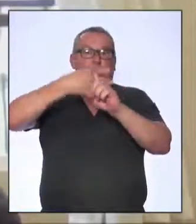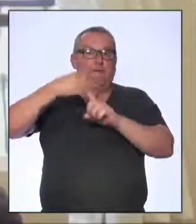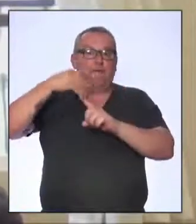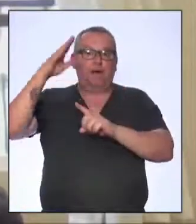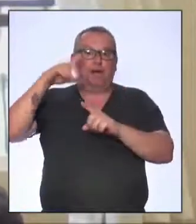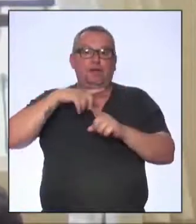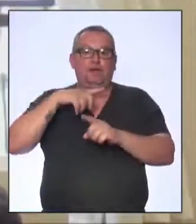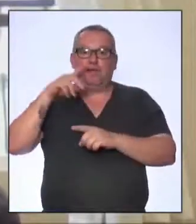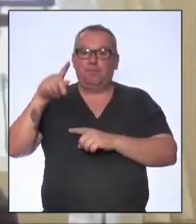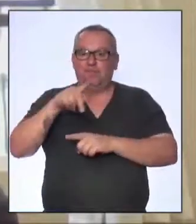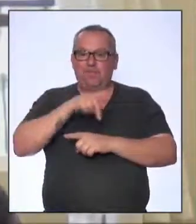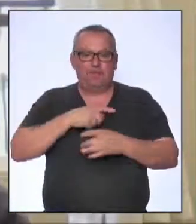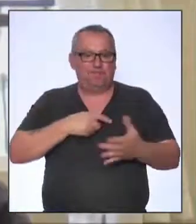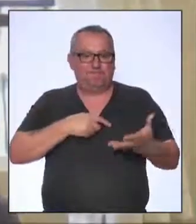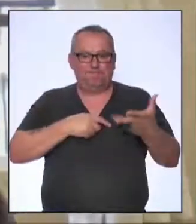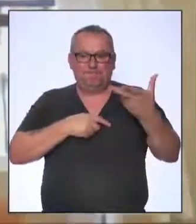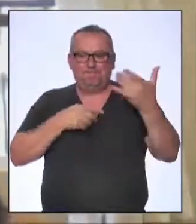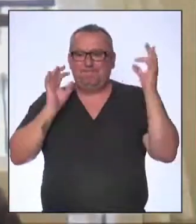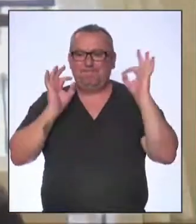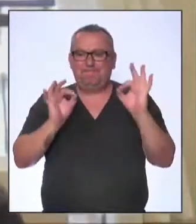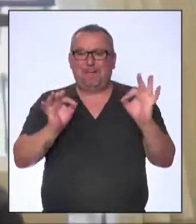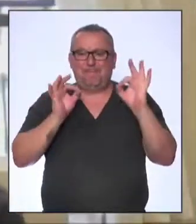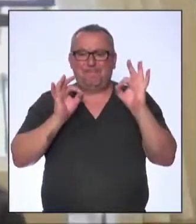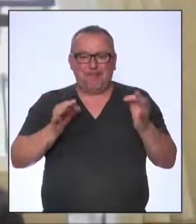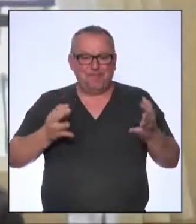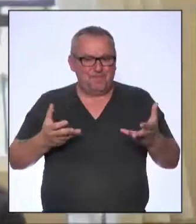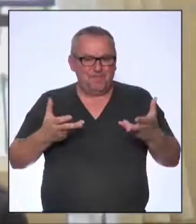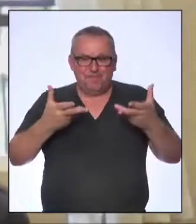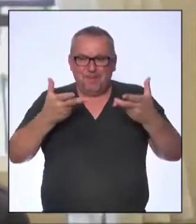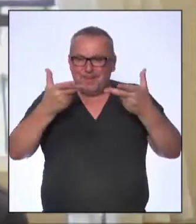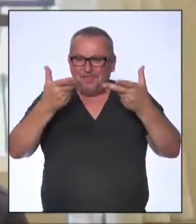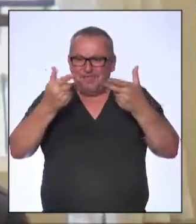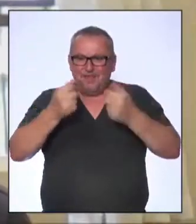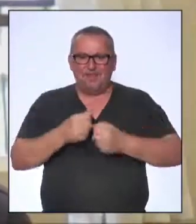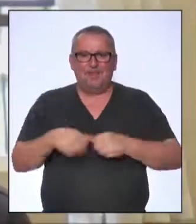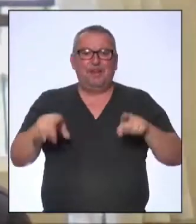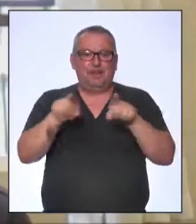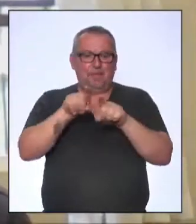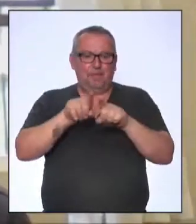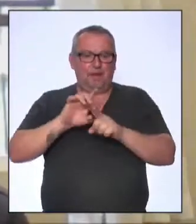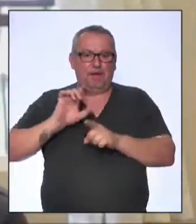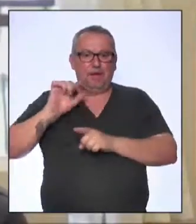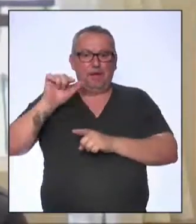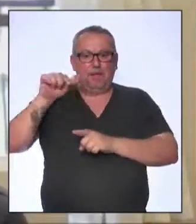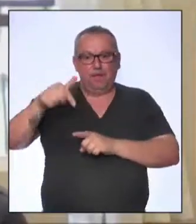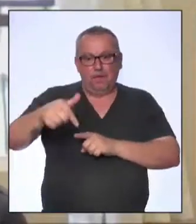professores incríveis fazendo trabalho assim, maravilhoso na rede. Isso depois não pode